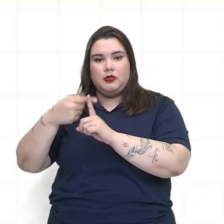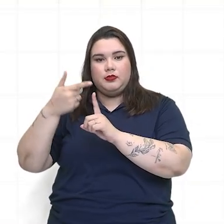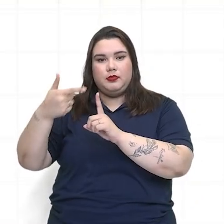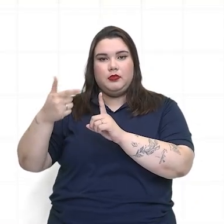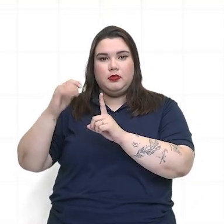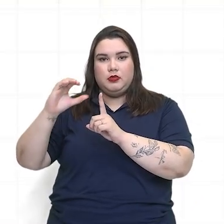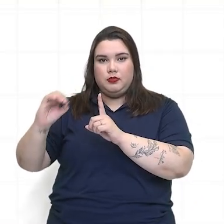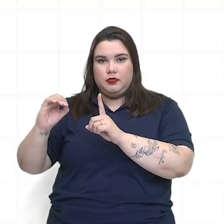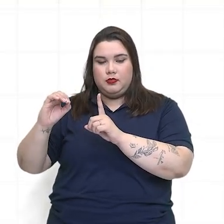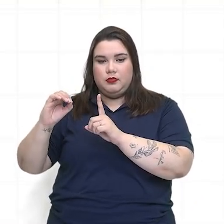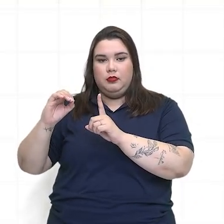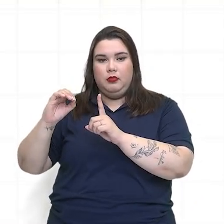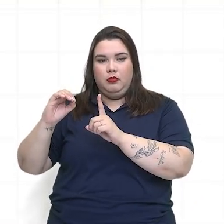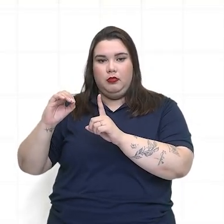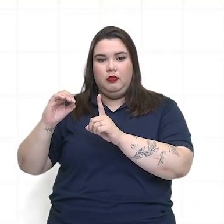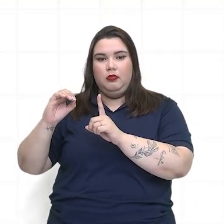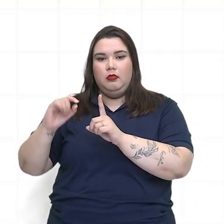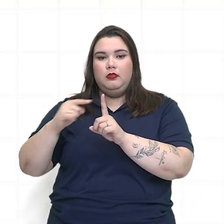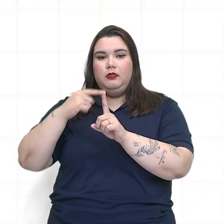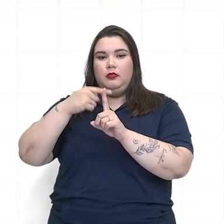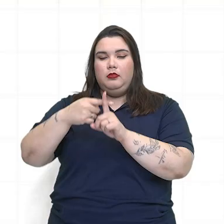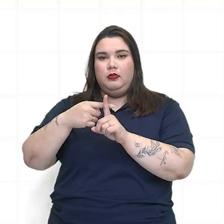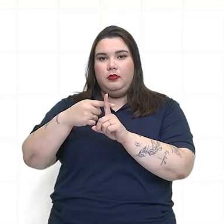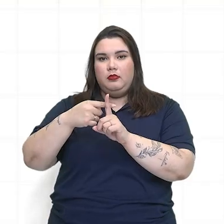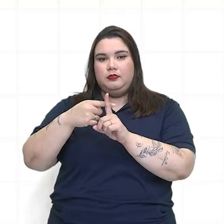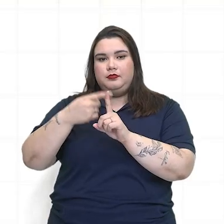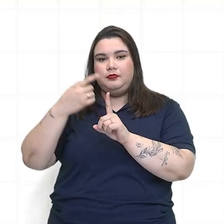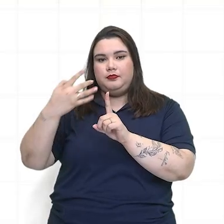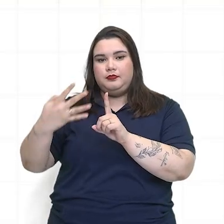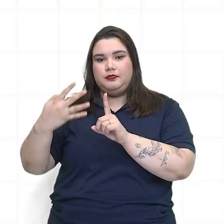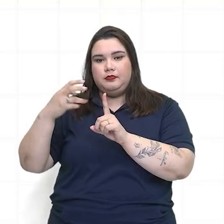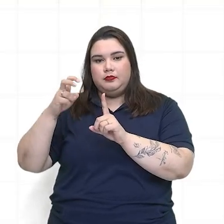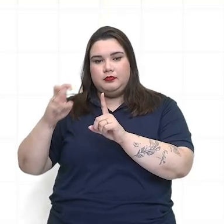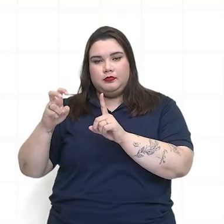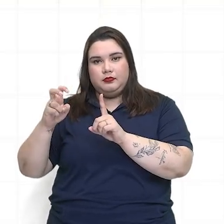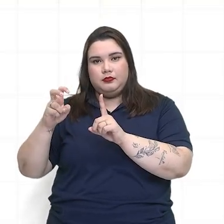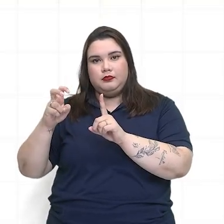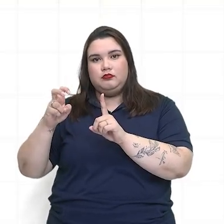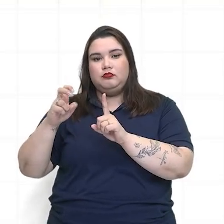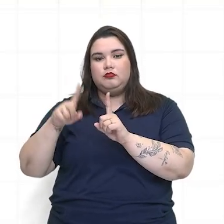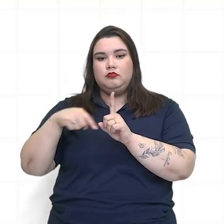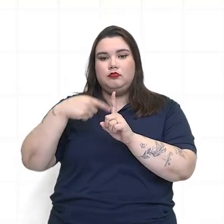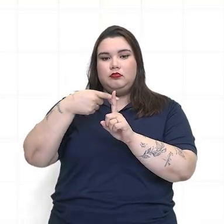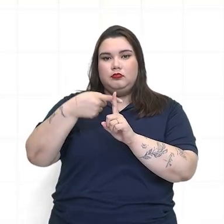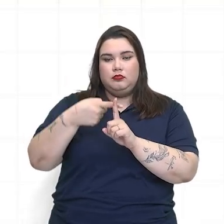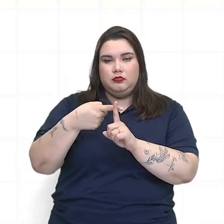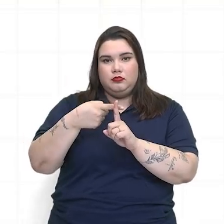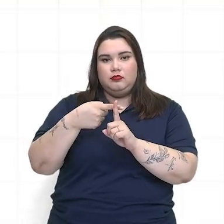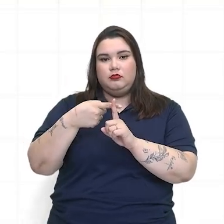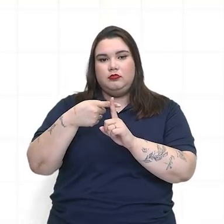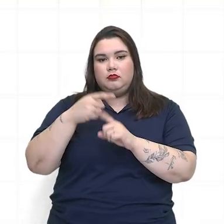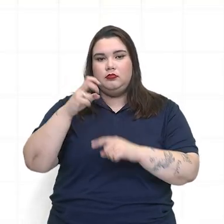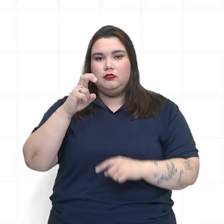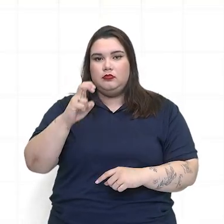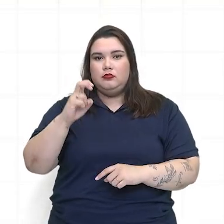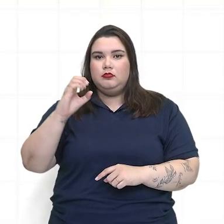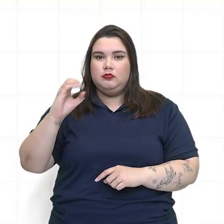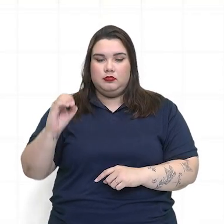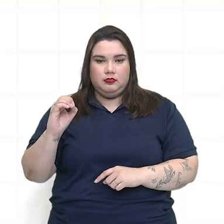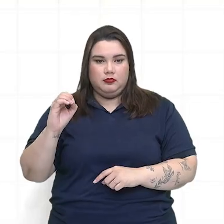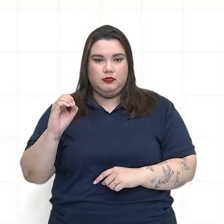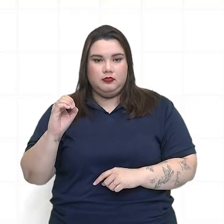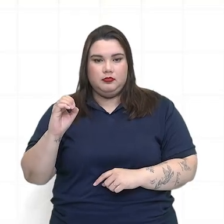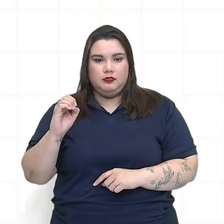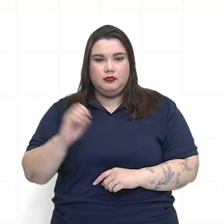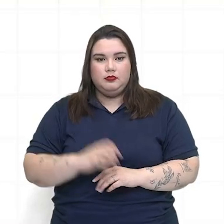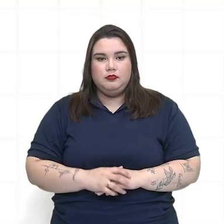quantidade de Bruna, que é 20, adicionar a quantidade de Carlos, que é 45, e a quantidade de Daniela,